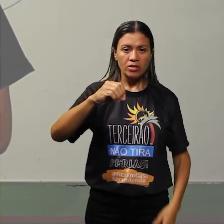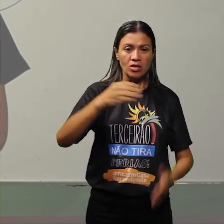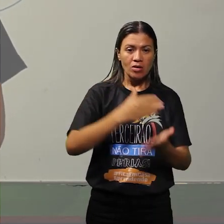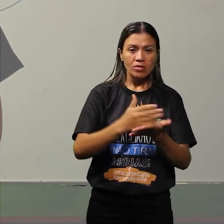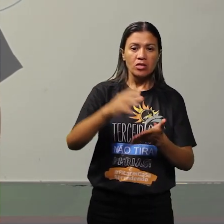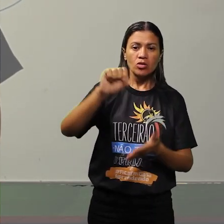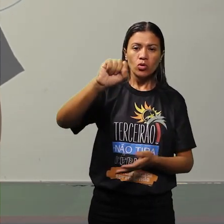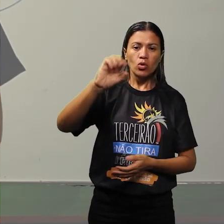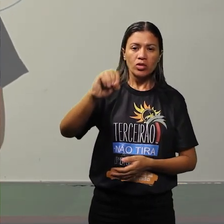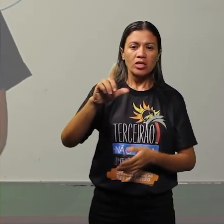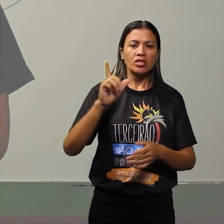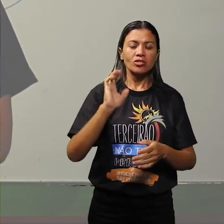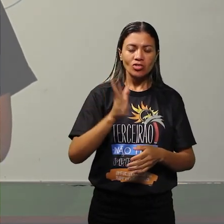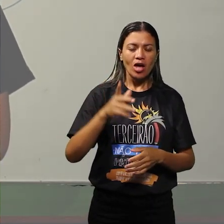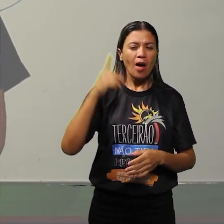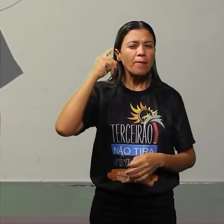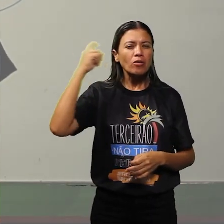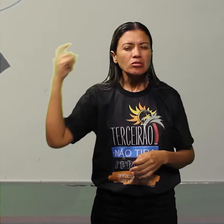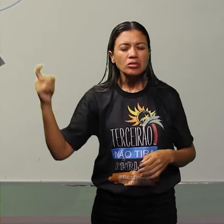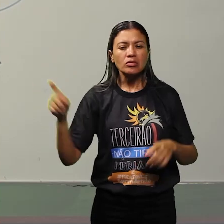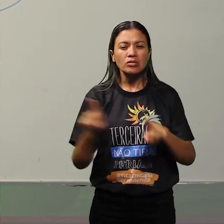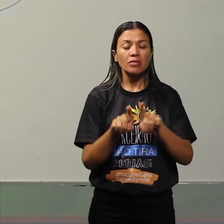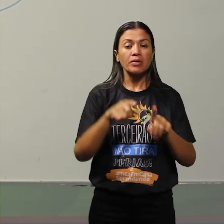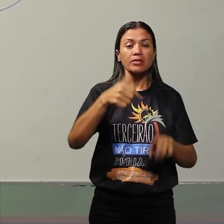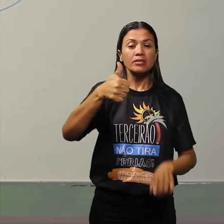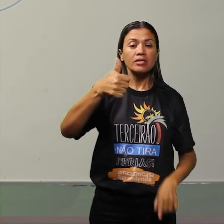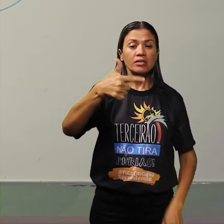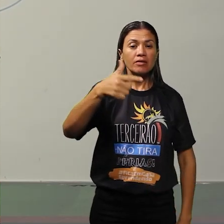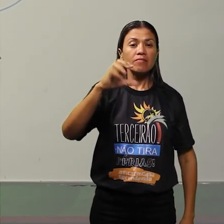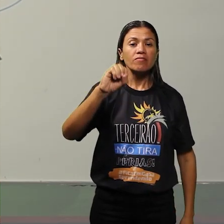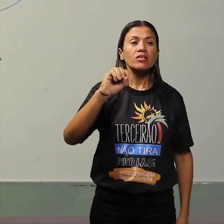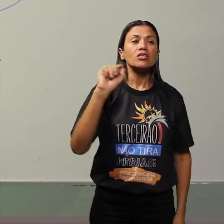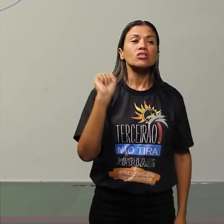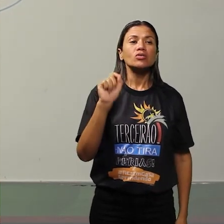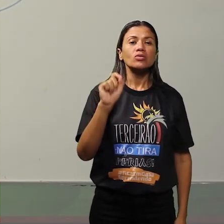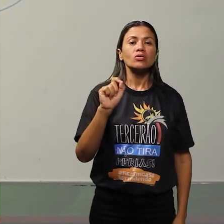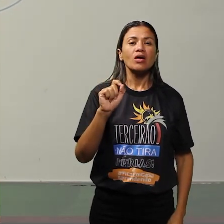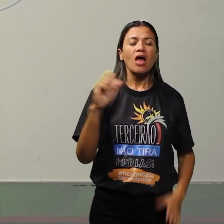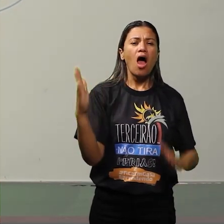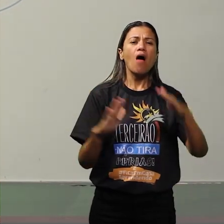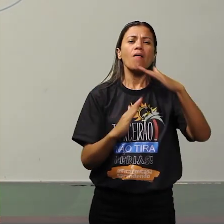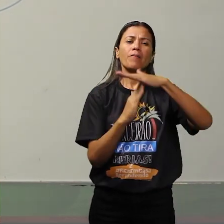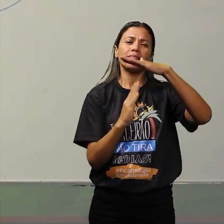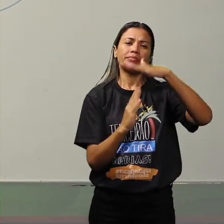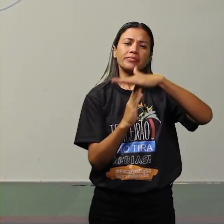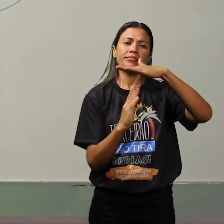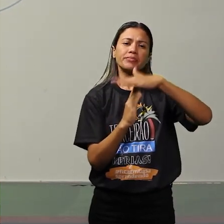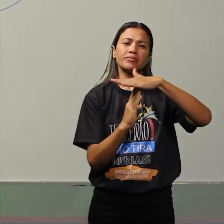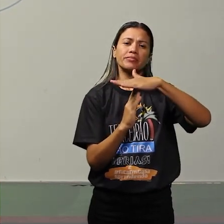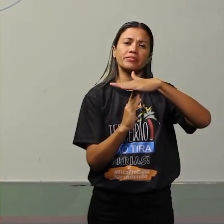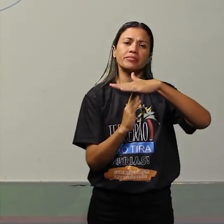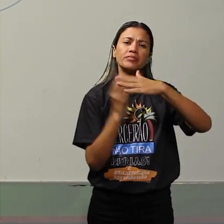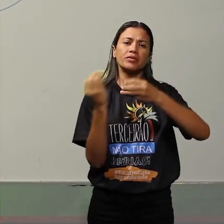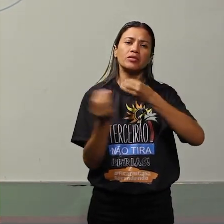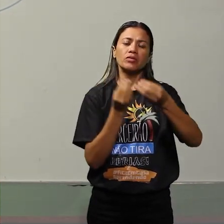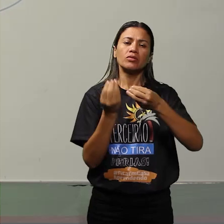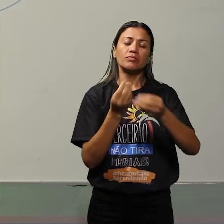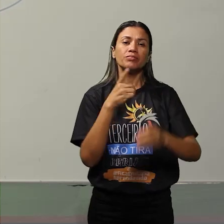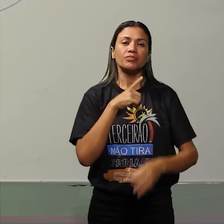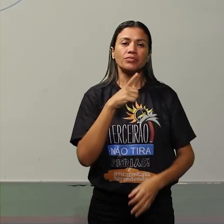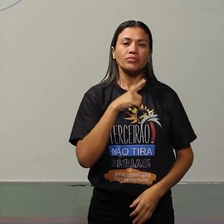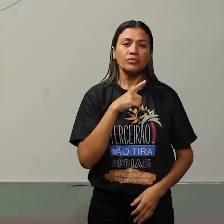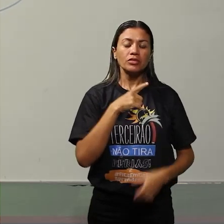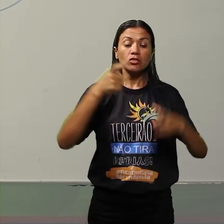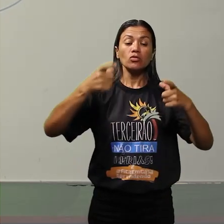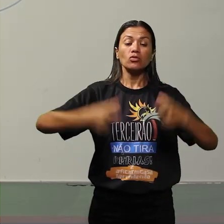já gera poluição sonora e você vai perceber que 120 já é tipo limite, né? Então, como é que eu vou ter